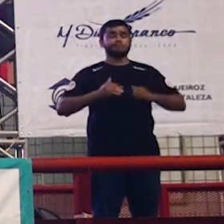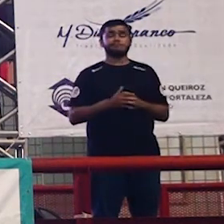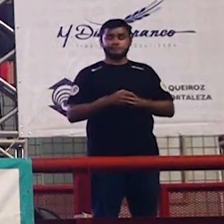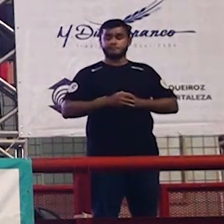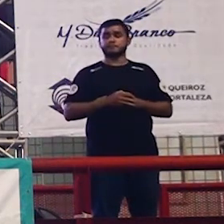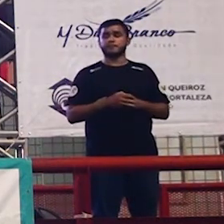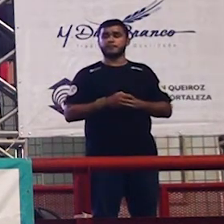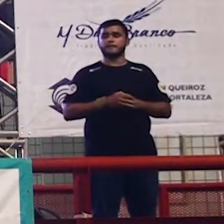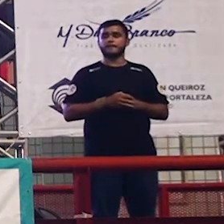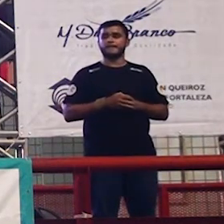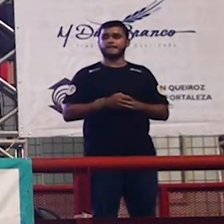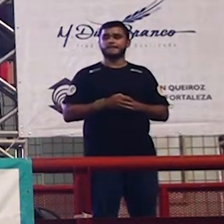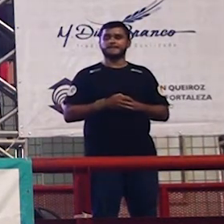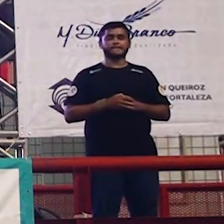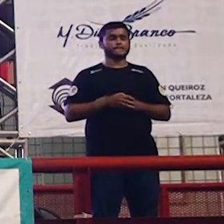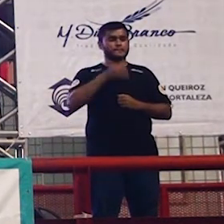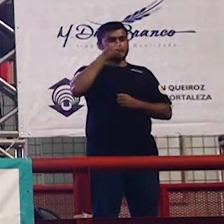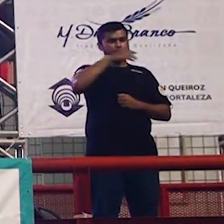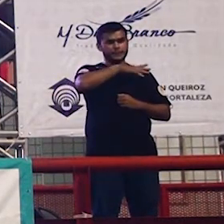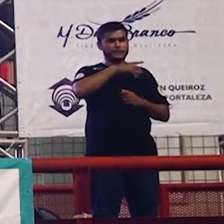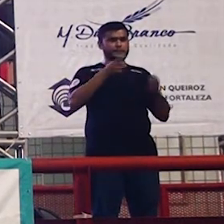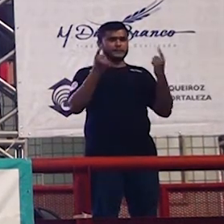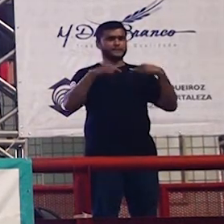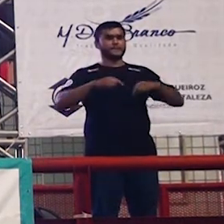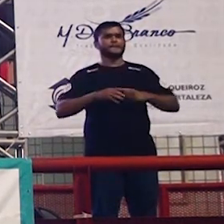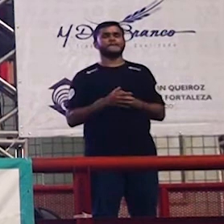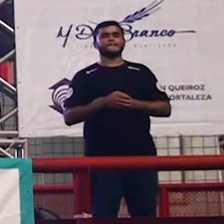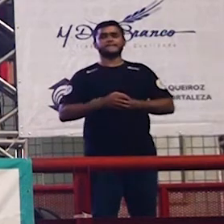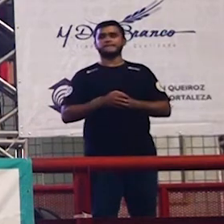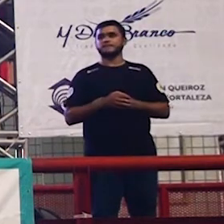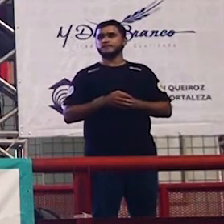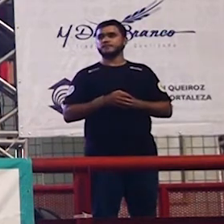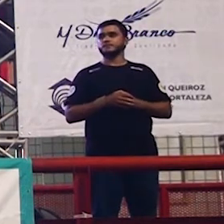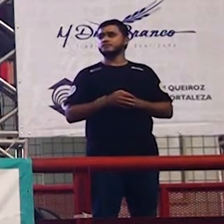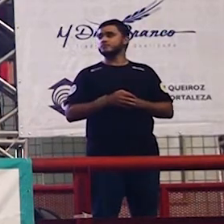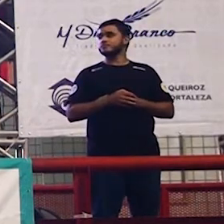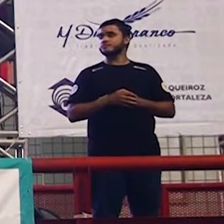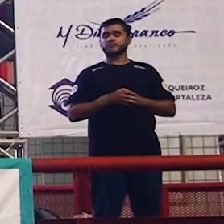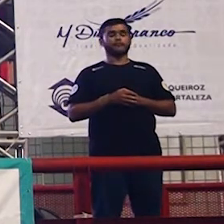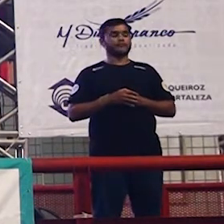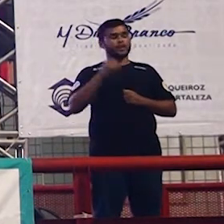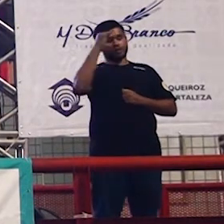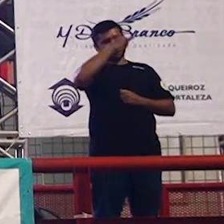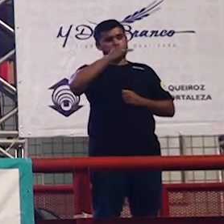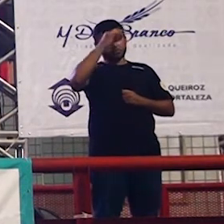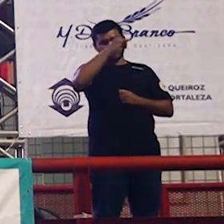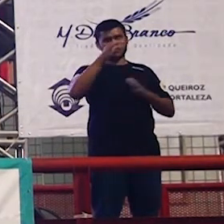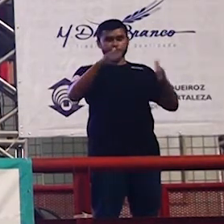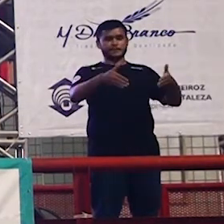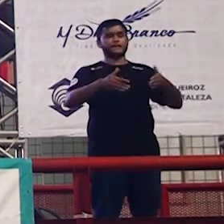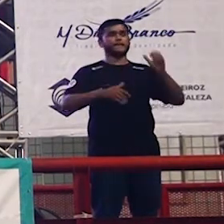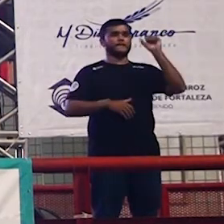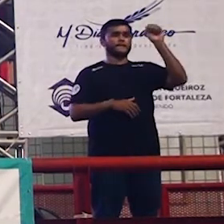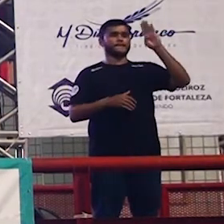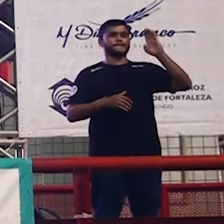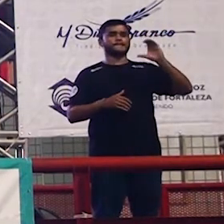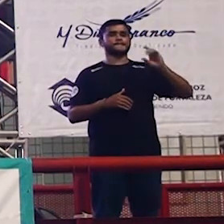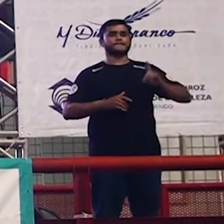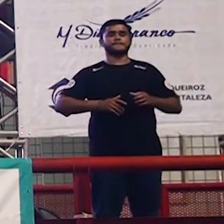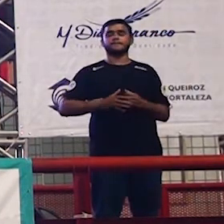discursos diretos, agressiva, expressa pela contra-argumentação, ou alienada, expressa pela negação da